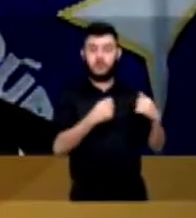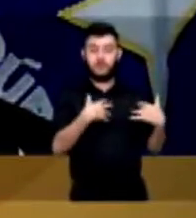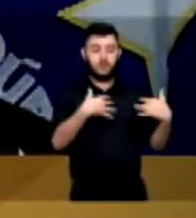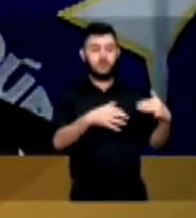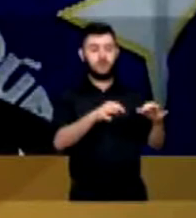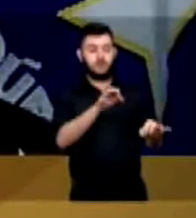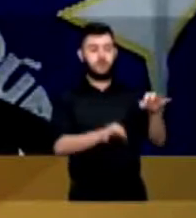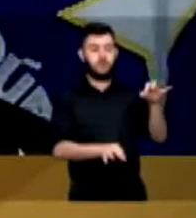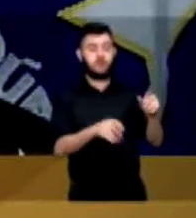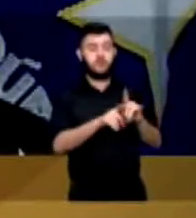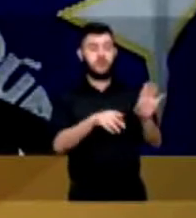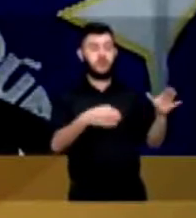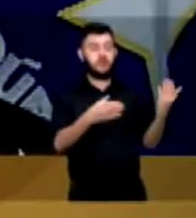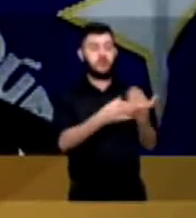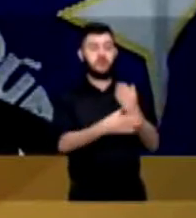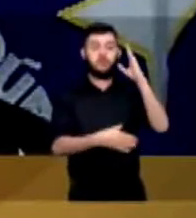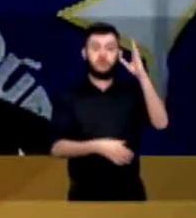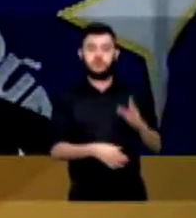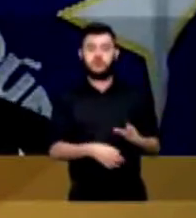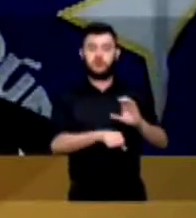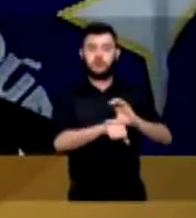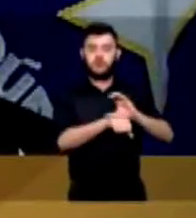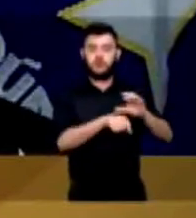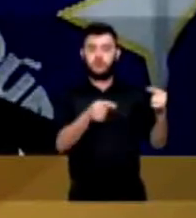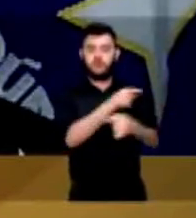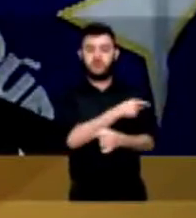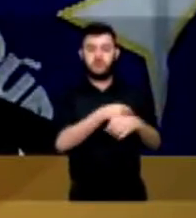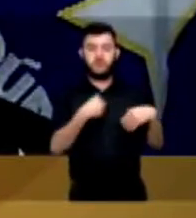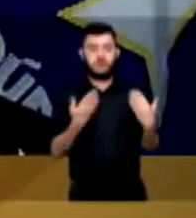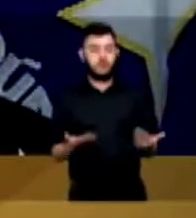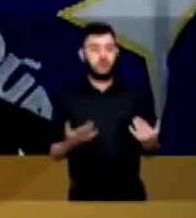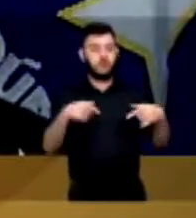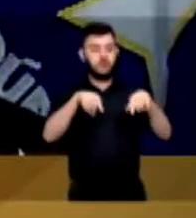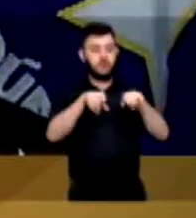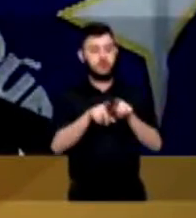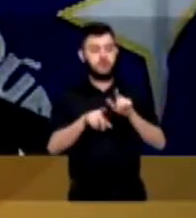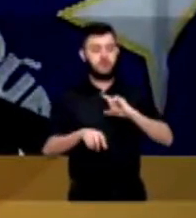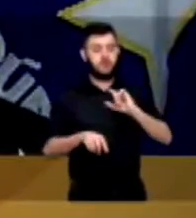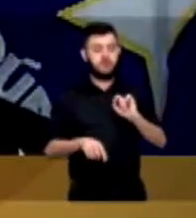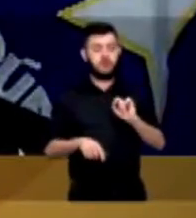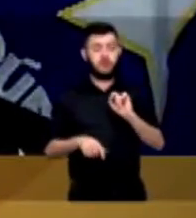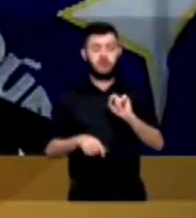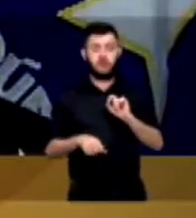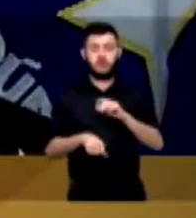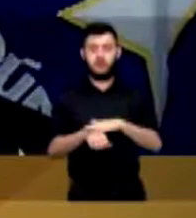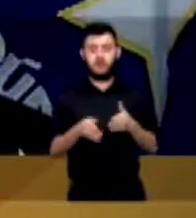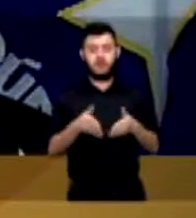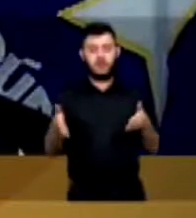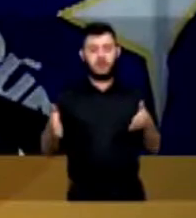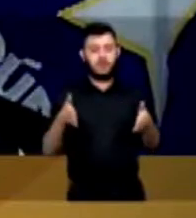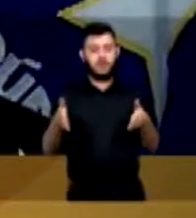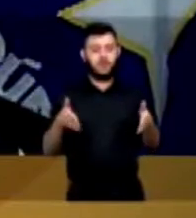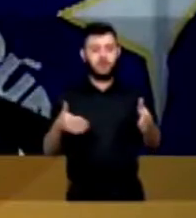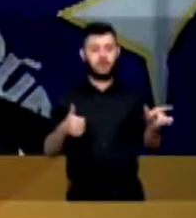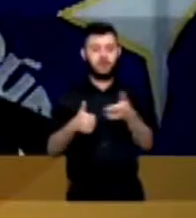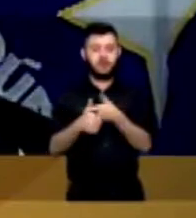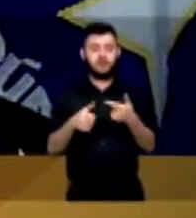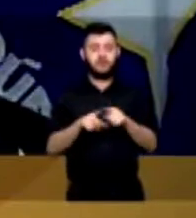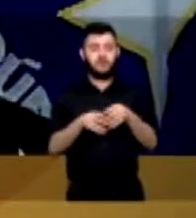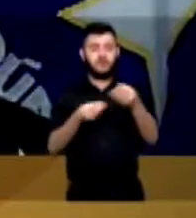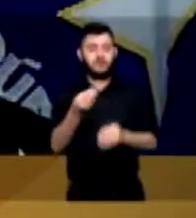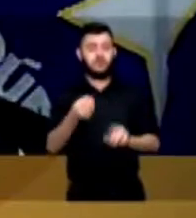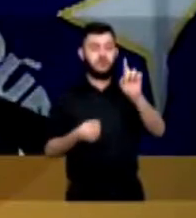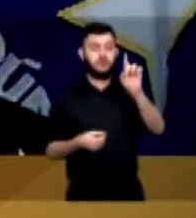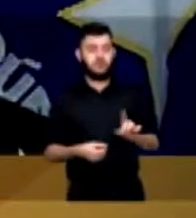das ações diretas de inconstitucionalidade. O fracionamento no tempo do pagamento da dívida atinge o direito adquirido